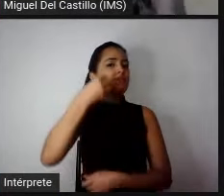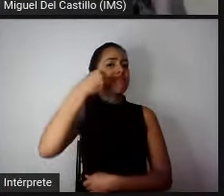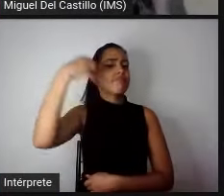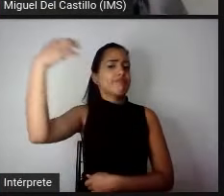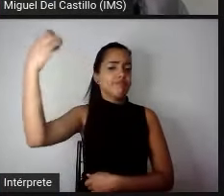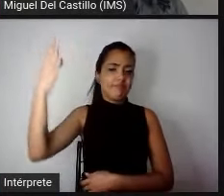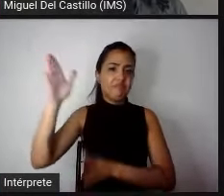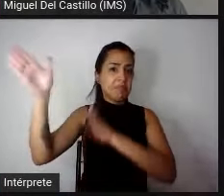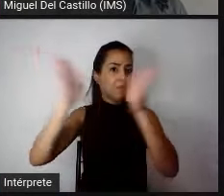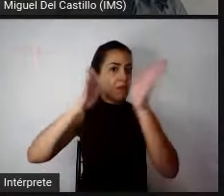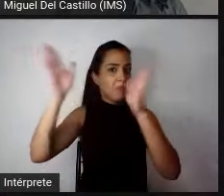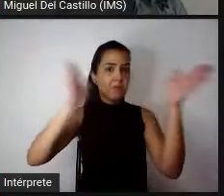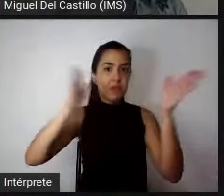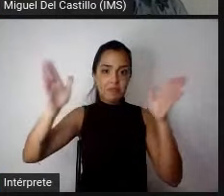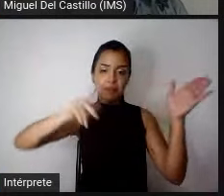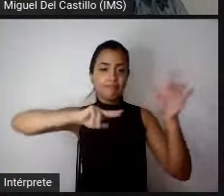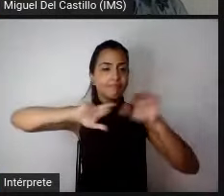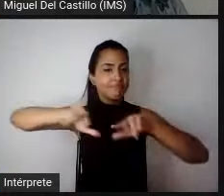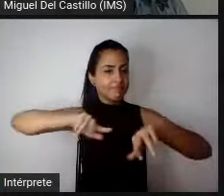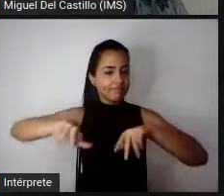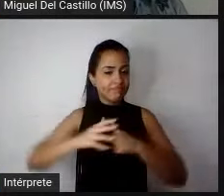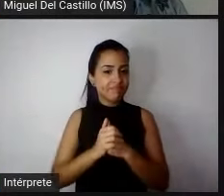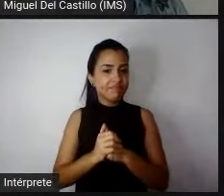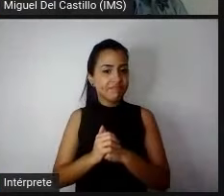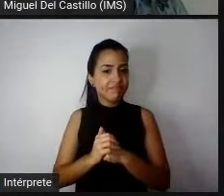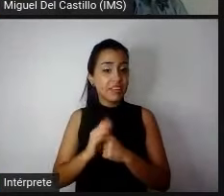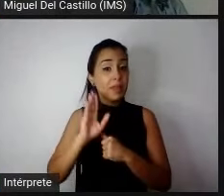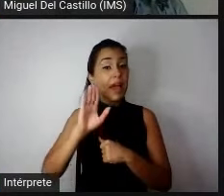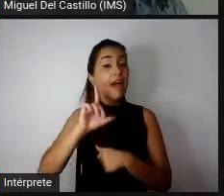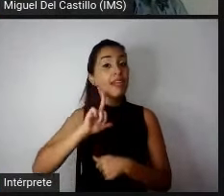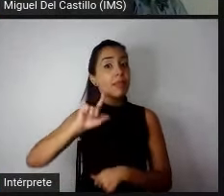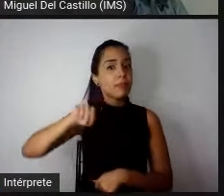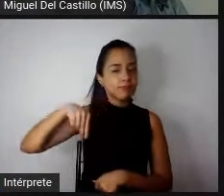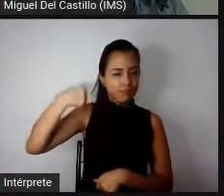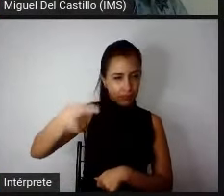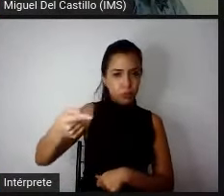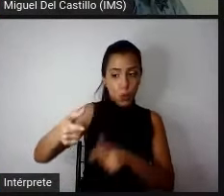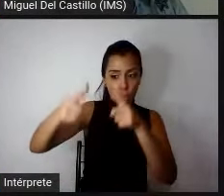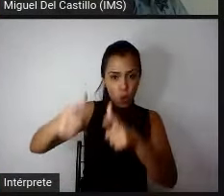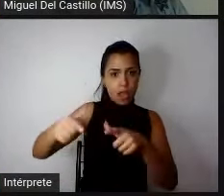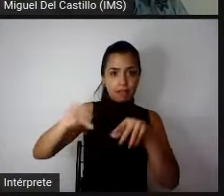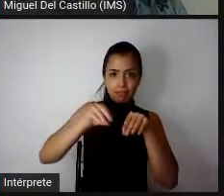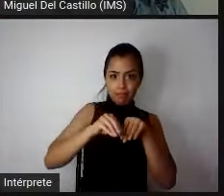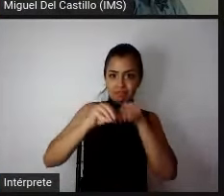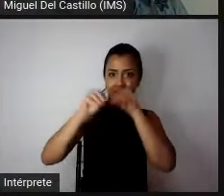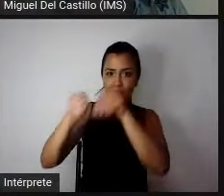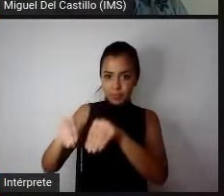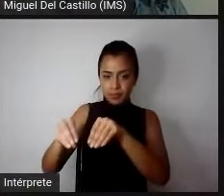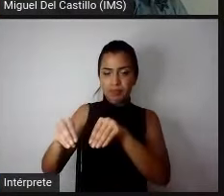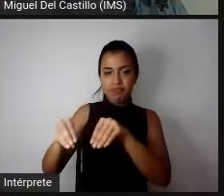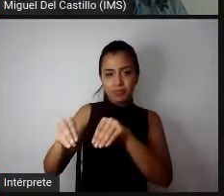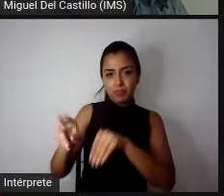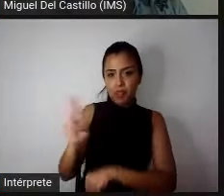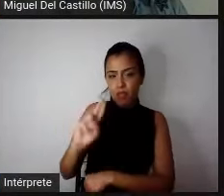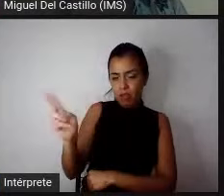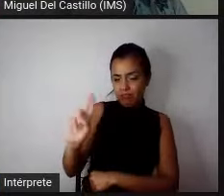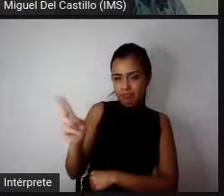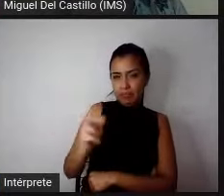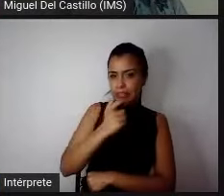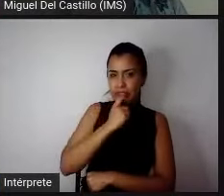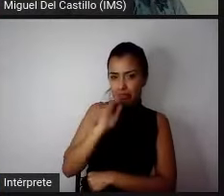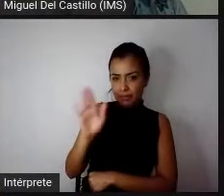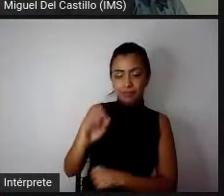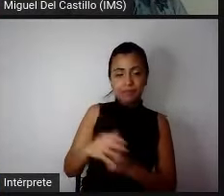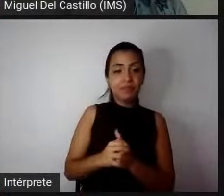Mas, então, quando eu fui, me lembro, chamava Briamont, uma escola maravilhosa, etc, etc. Mas eu era